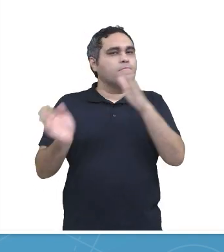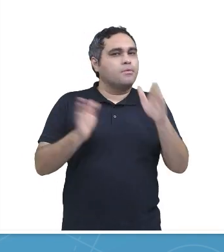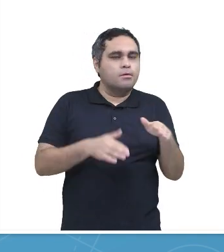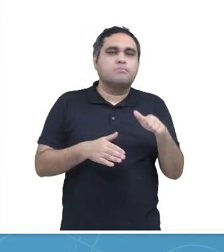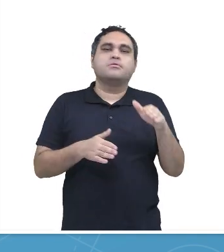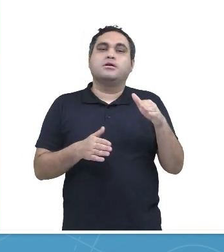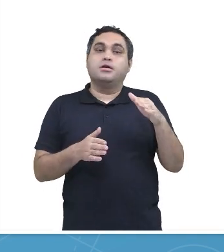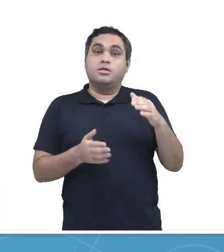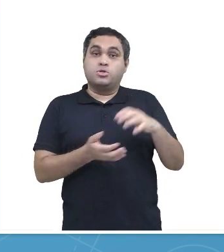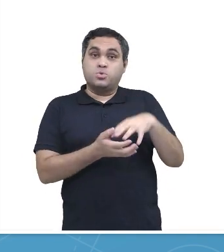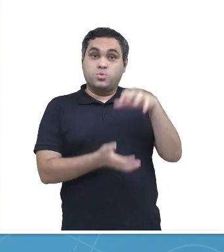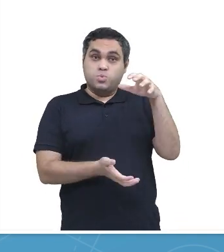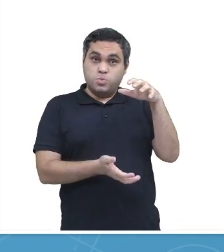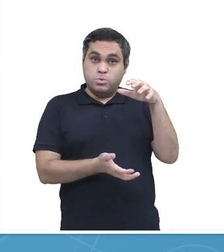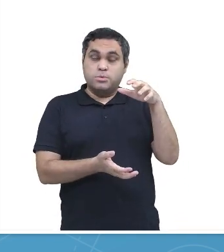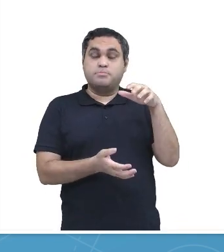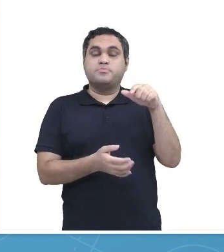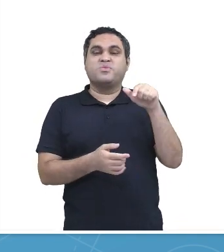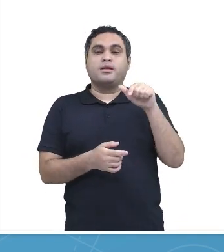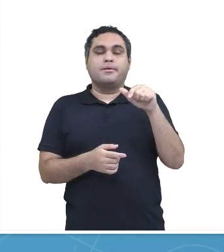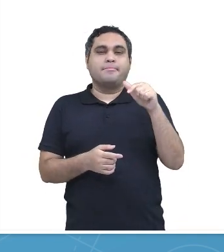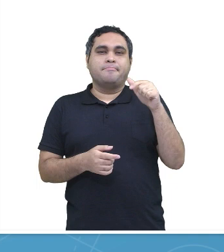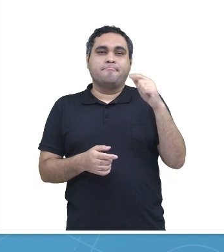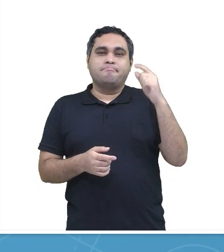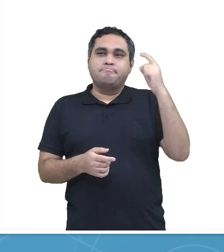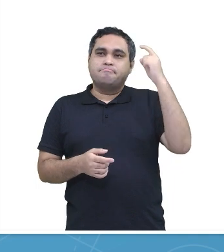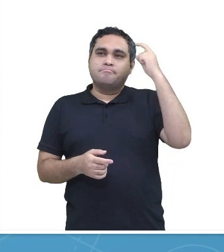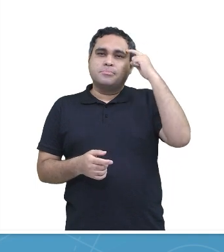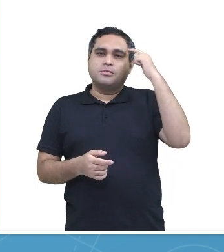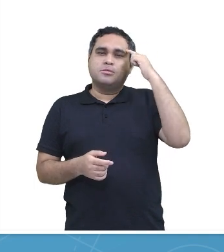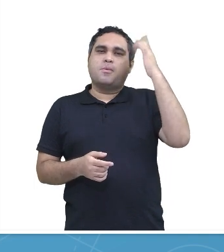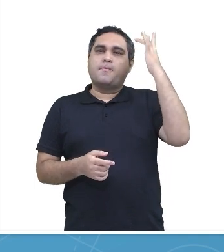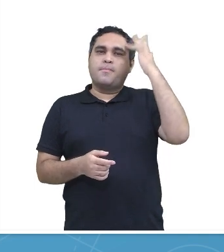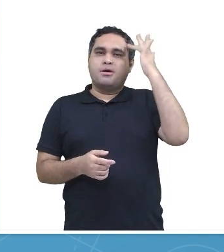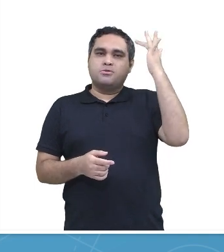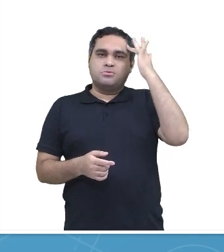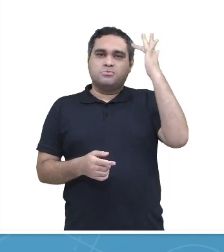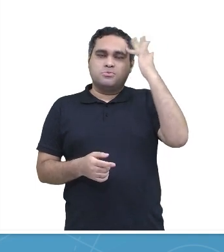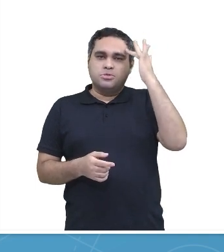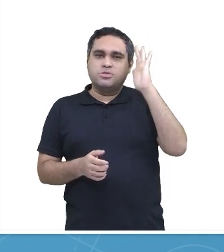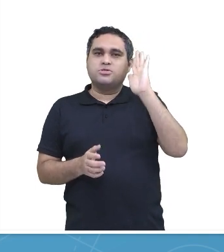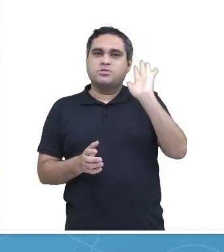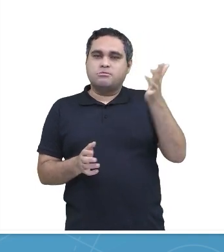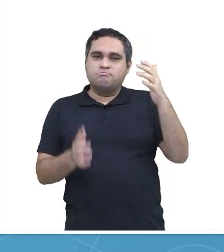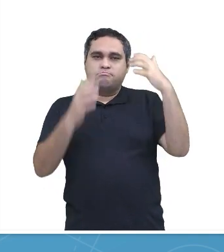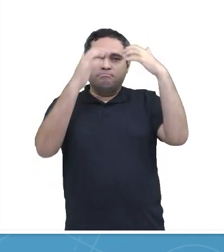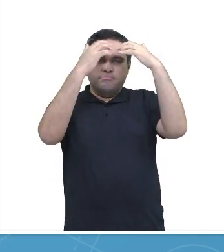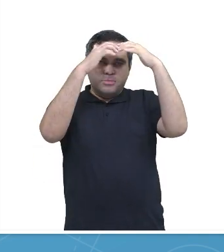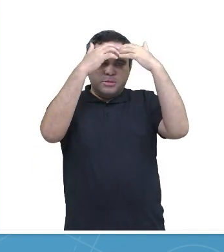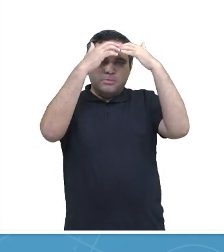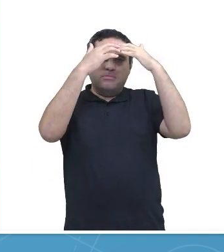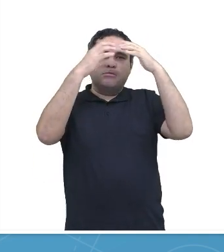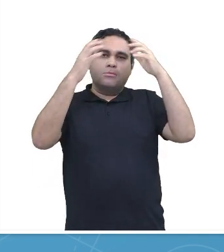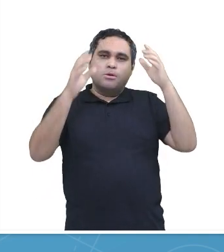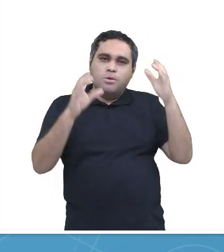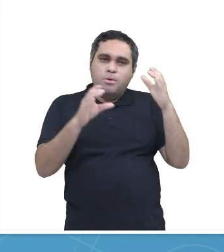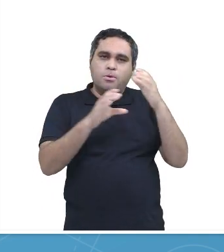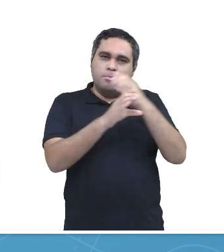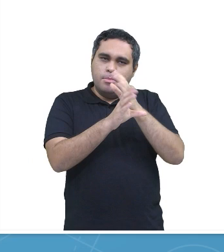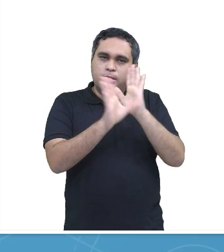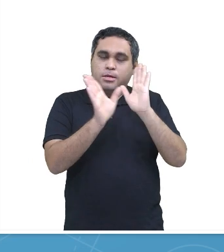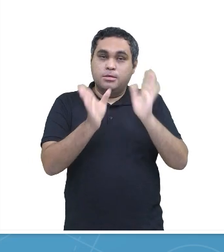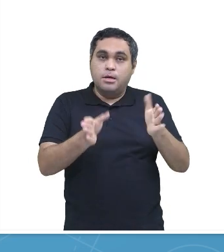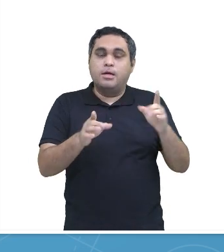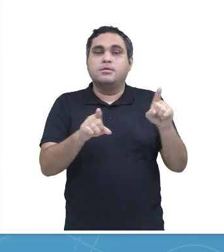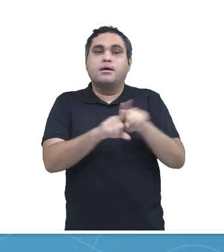sua parte psicológica bastante construída e também tem a aquisição de responsabilidades